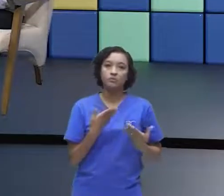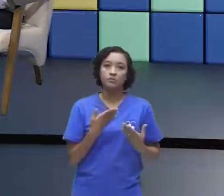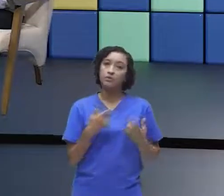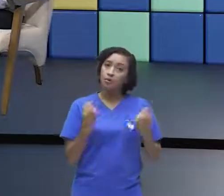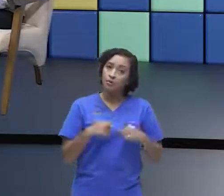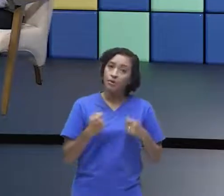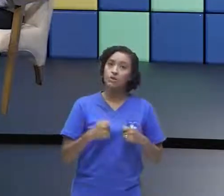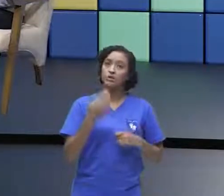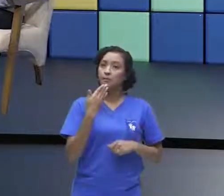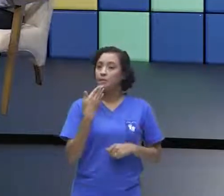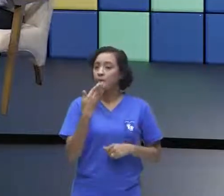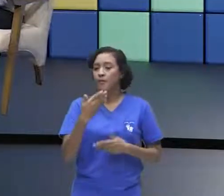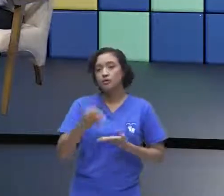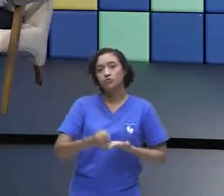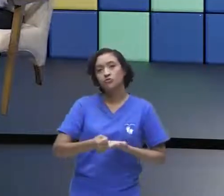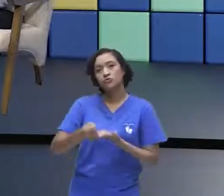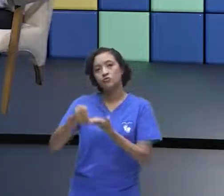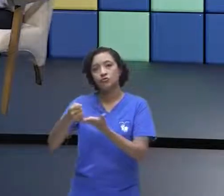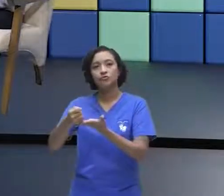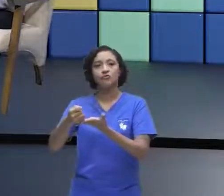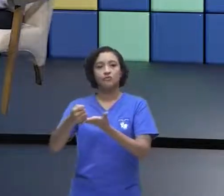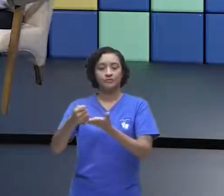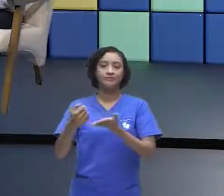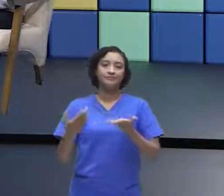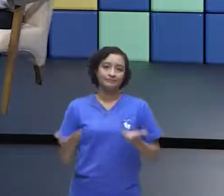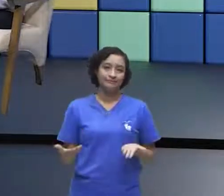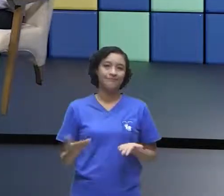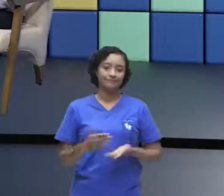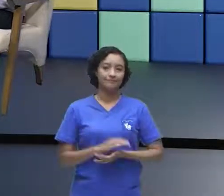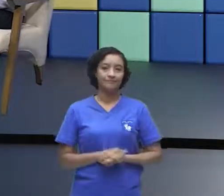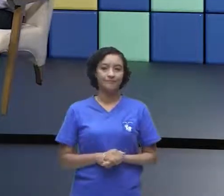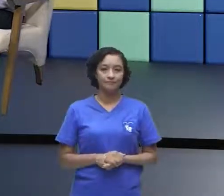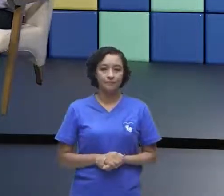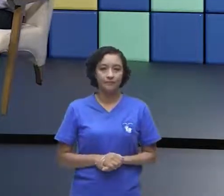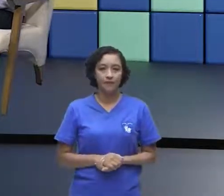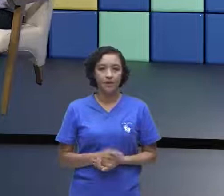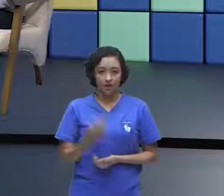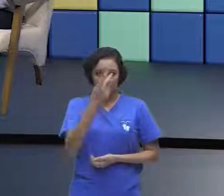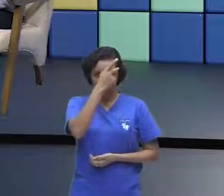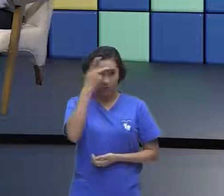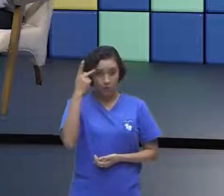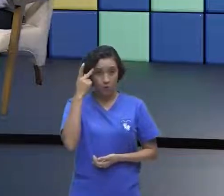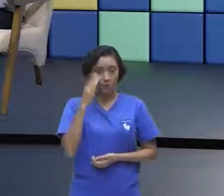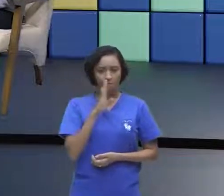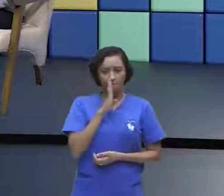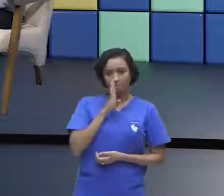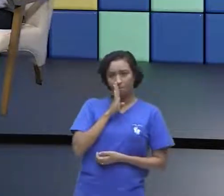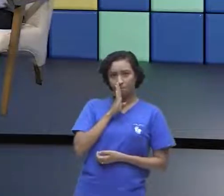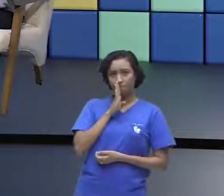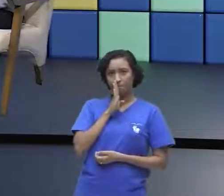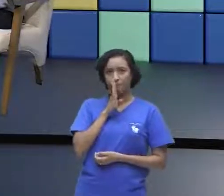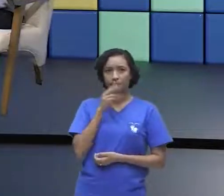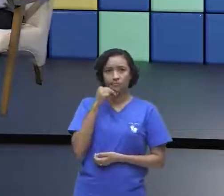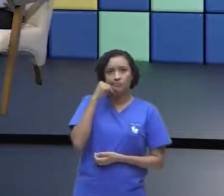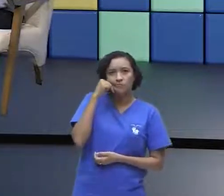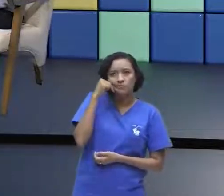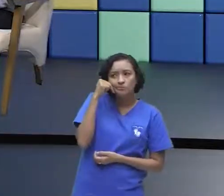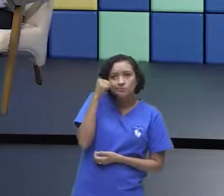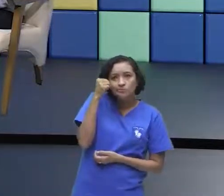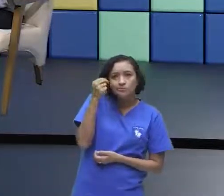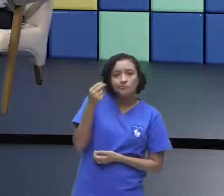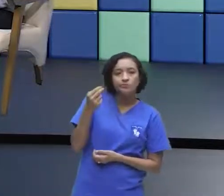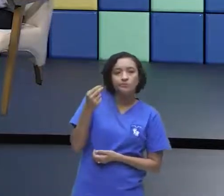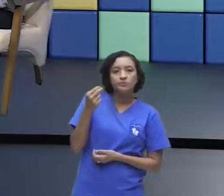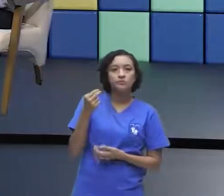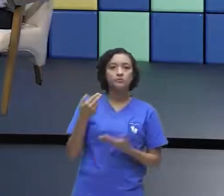ajuda, né? E aí elas ficam mais retraídas. Isso. E essas pessoas que são mais retraídas, né, inibidas, introvertidas, aí